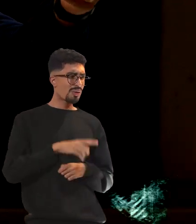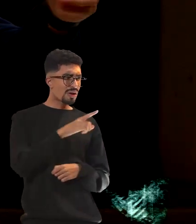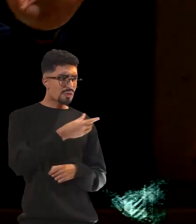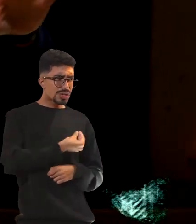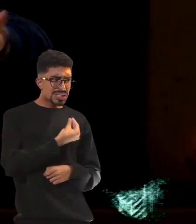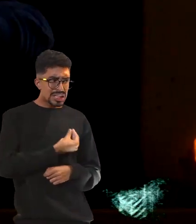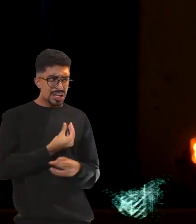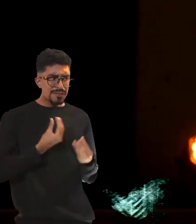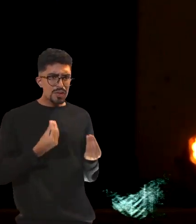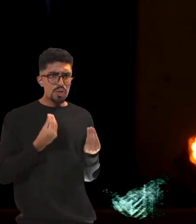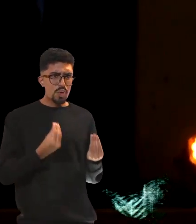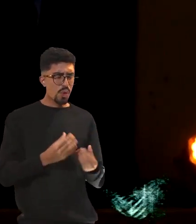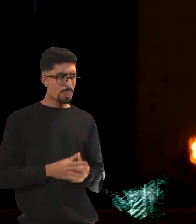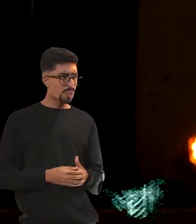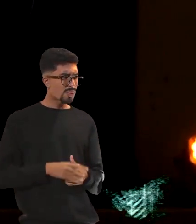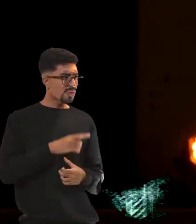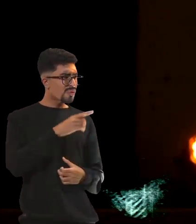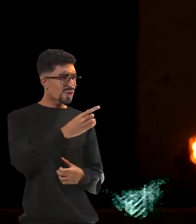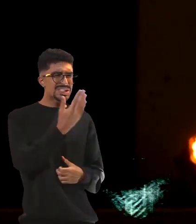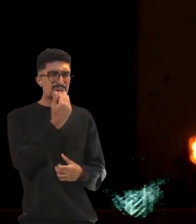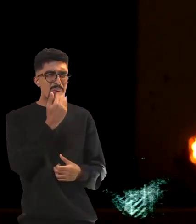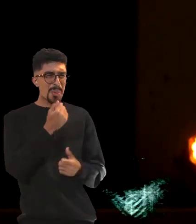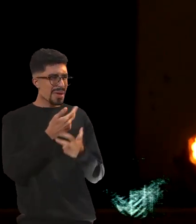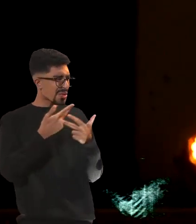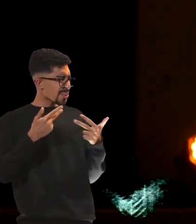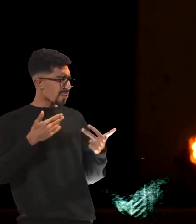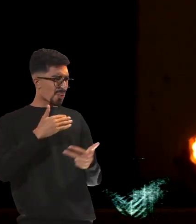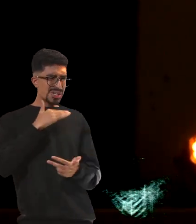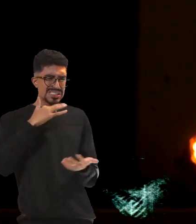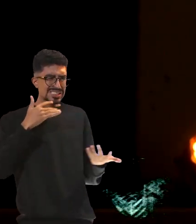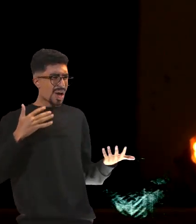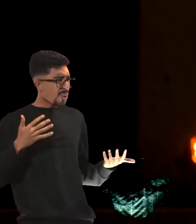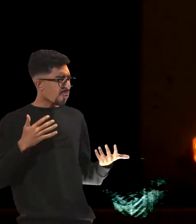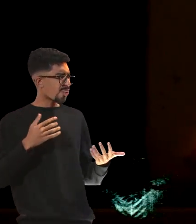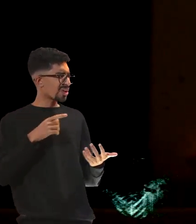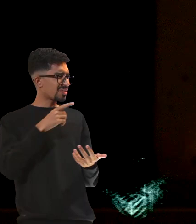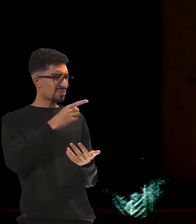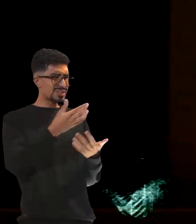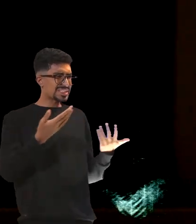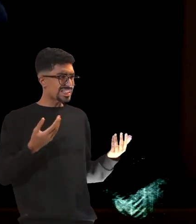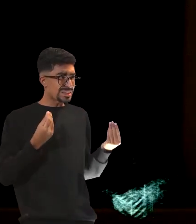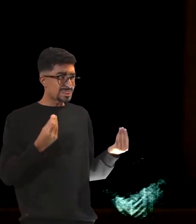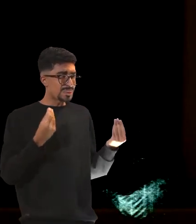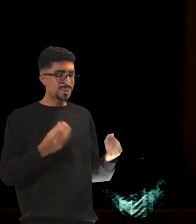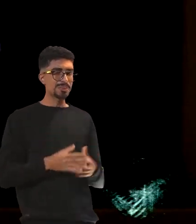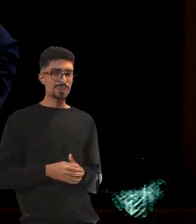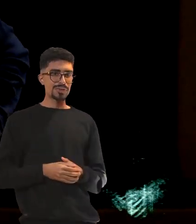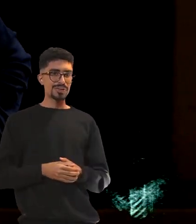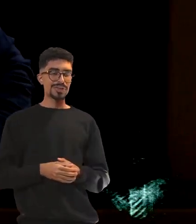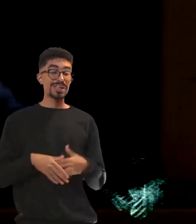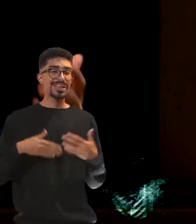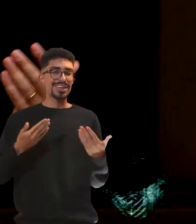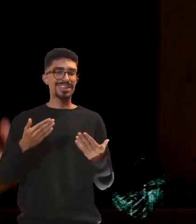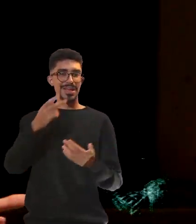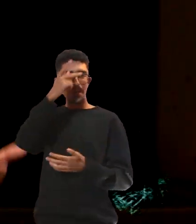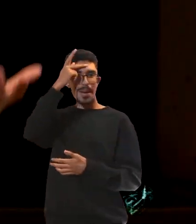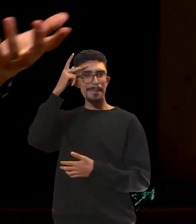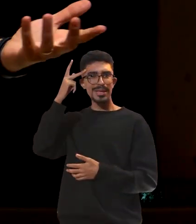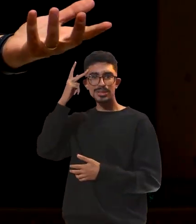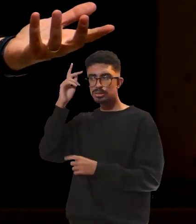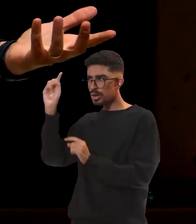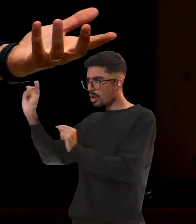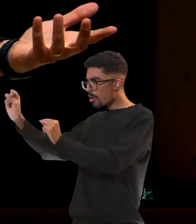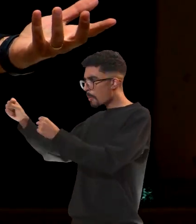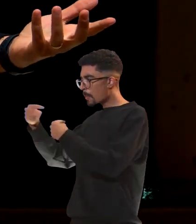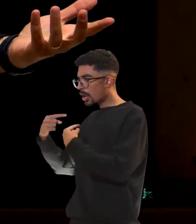perder 75 quilos", um negócio assim. Já ouviu alguém assim? A pessoa mudou de vida mesmo? Conhece alguém assim? A pessoa é confrontada